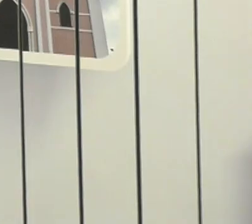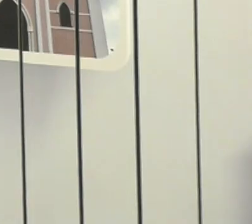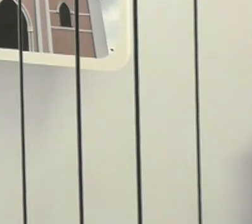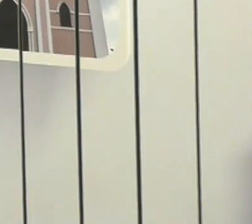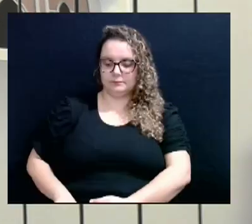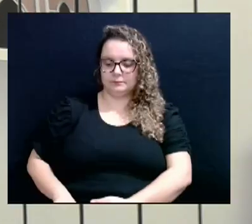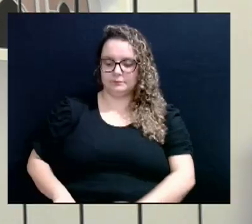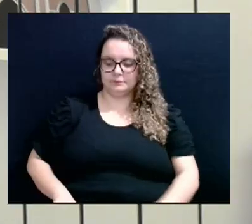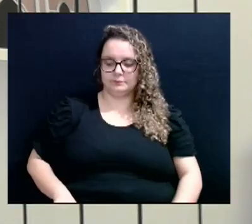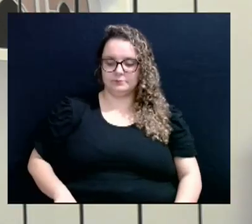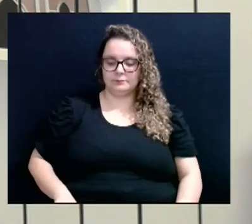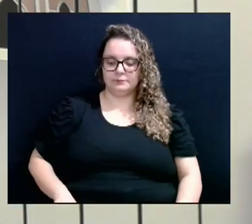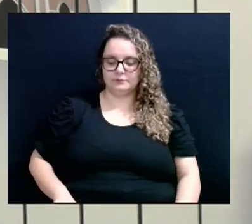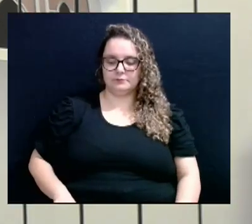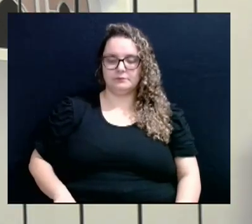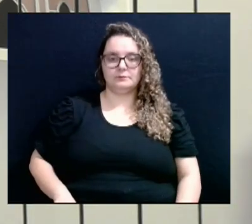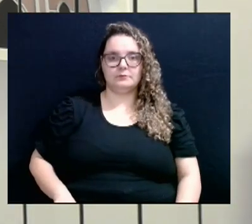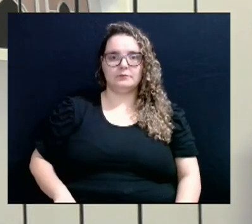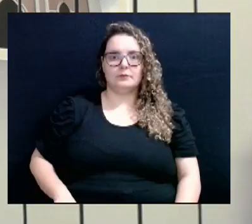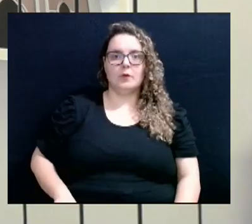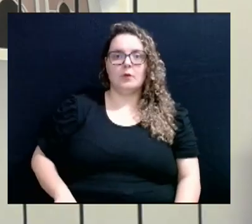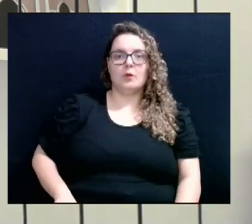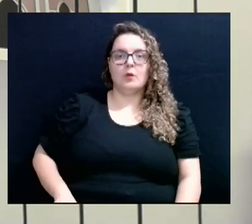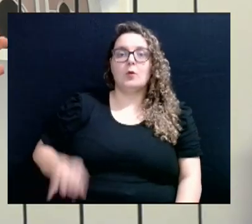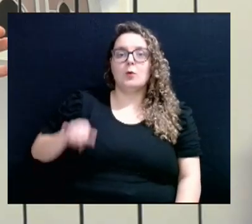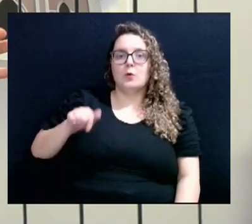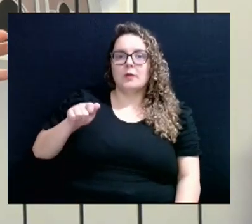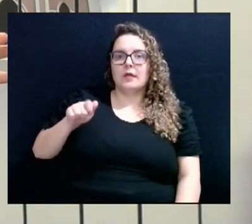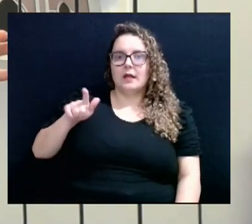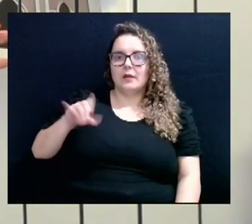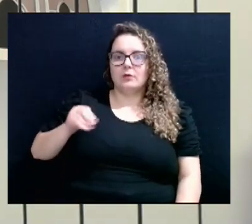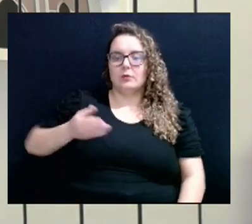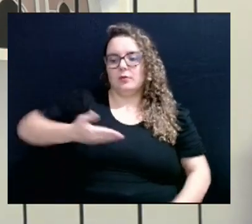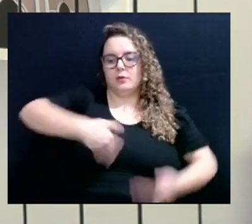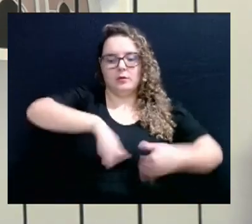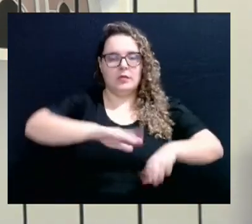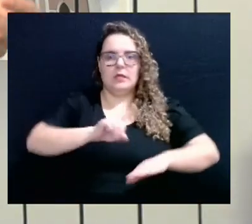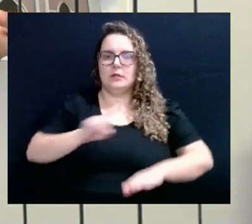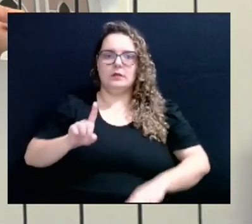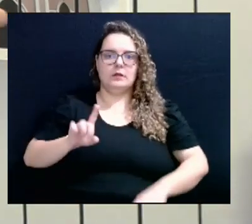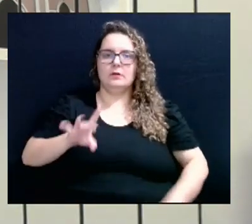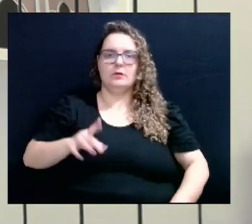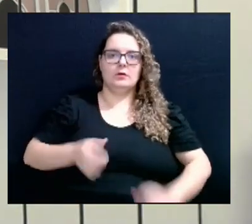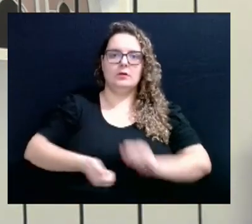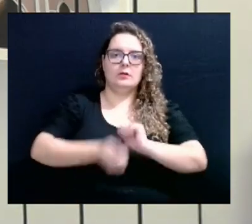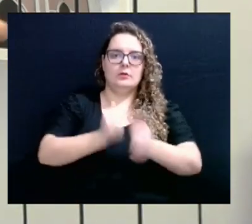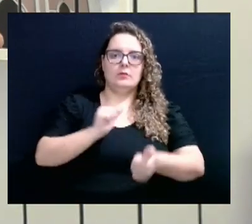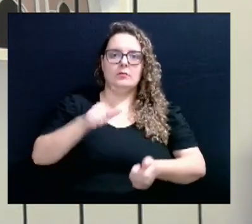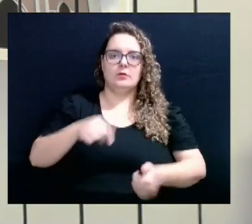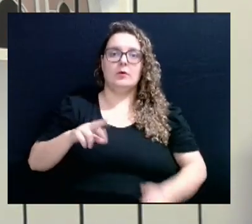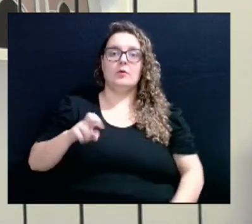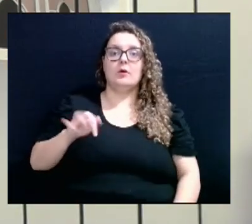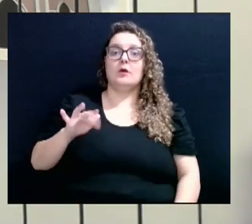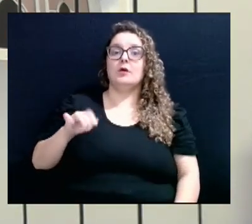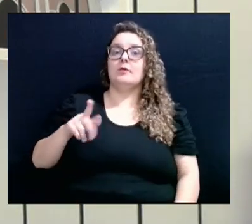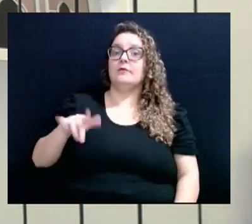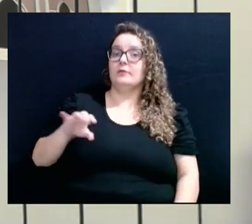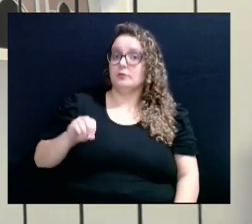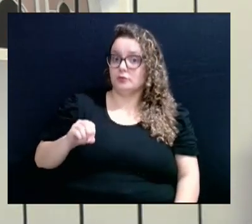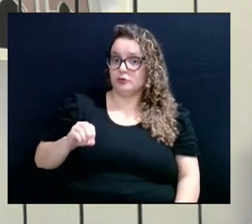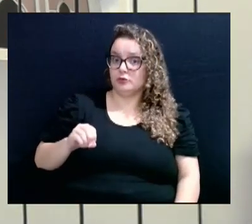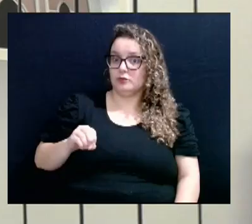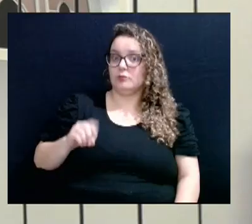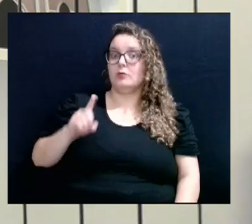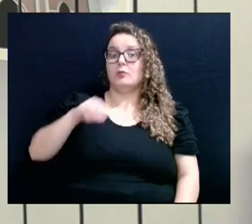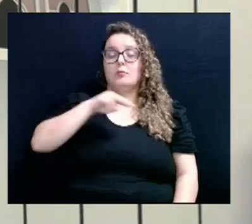Para o Iago Moraes, o Kung Fu não é apenas um esporte. É um refúgio, uma missão e um